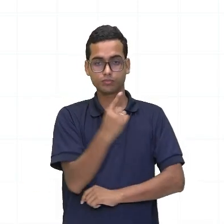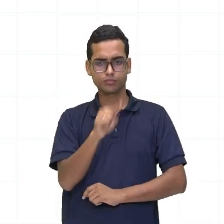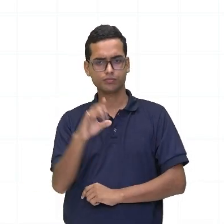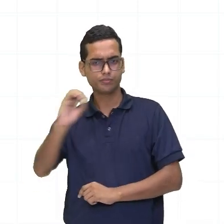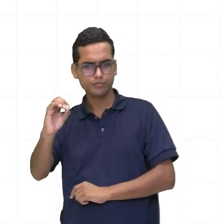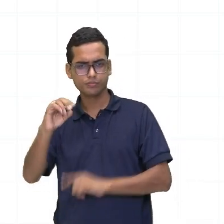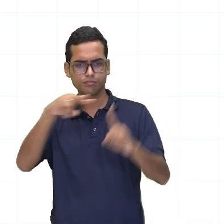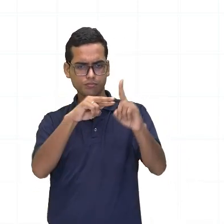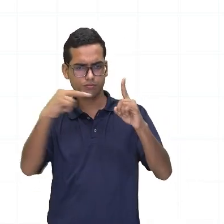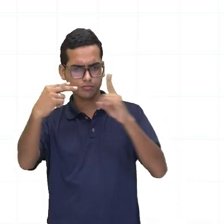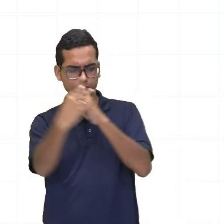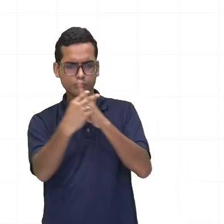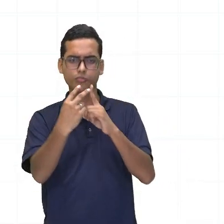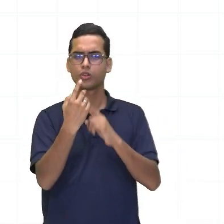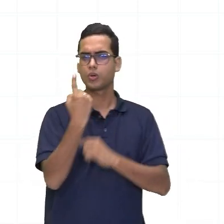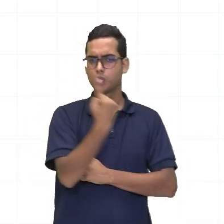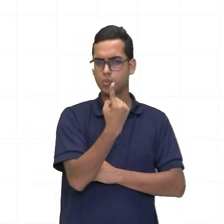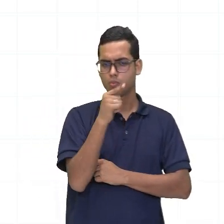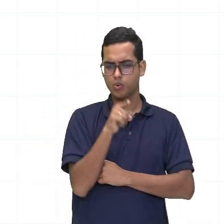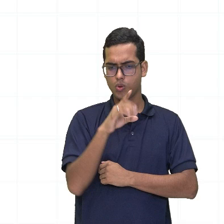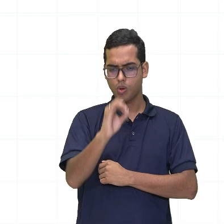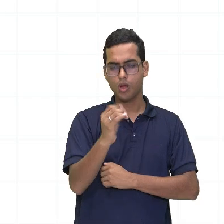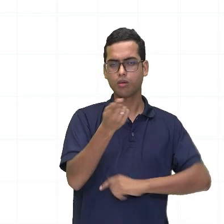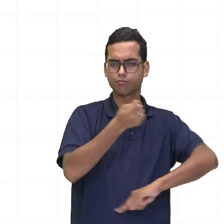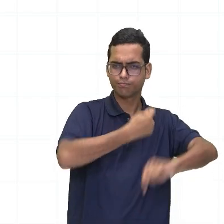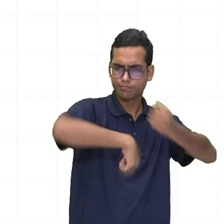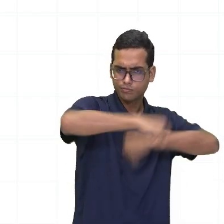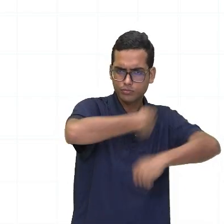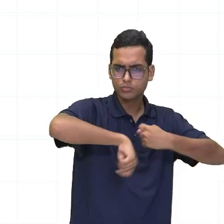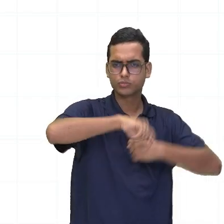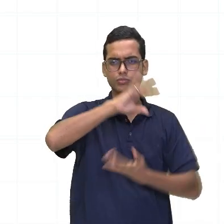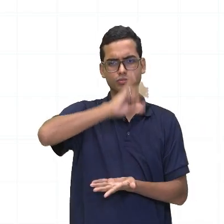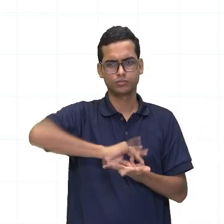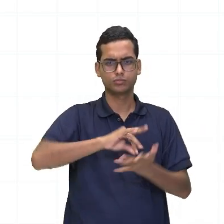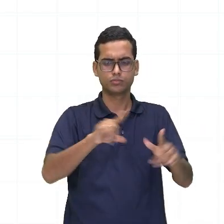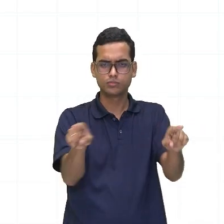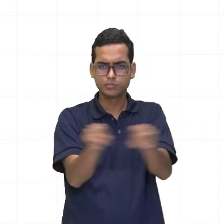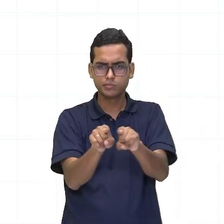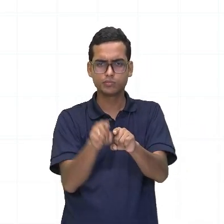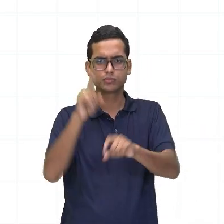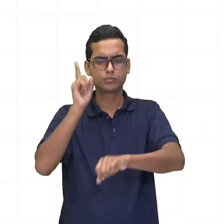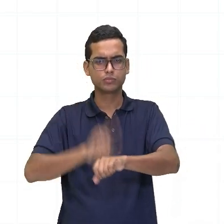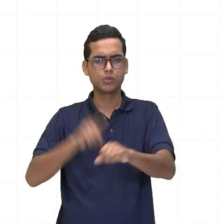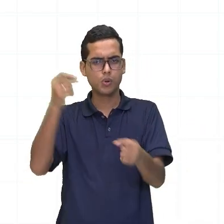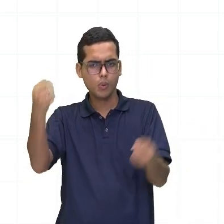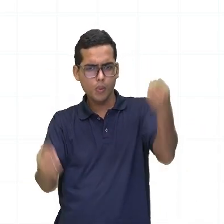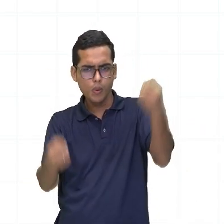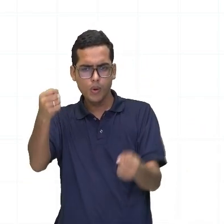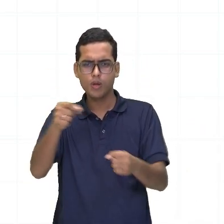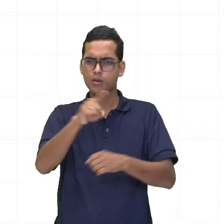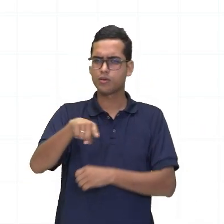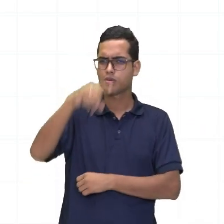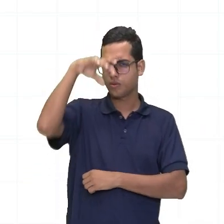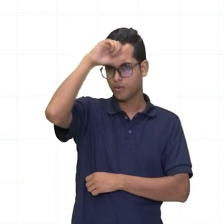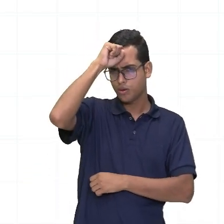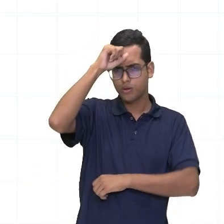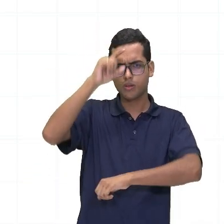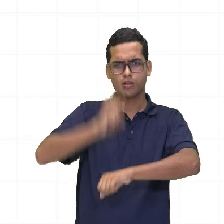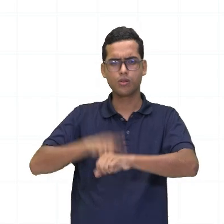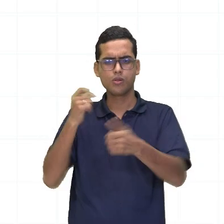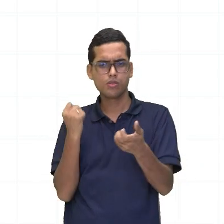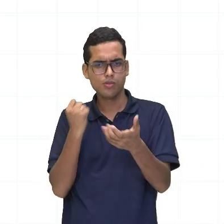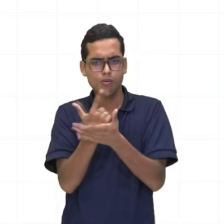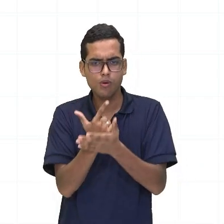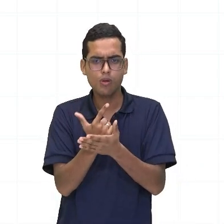de vista aí de consumo de combustível, tá? Então, agora você já está aprendendo, né? Quando for adquirir o